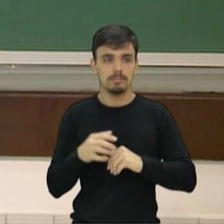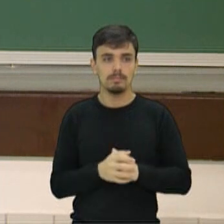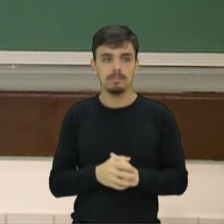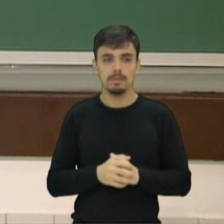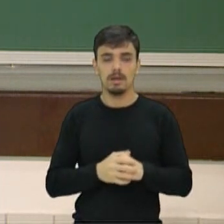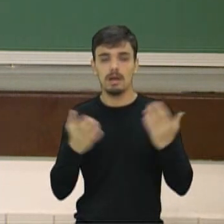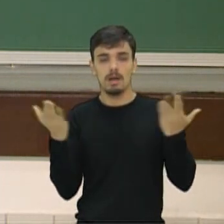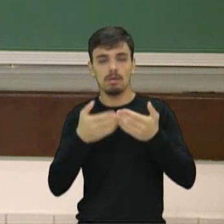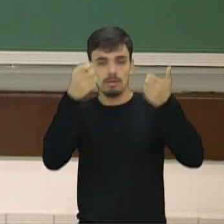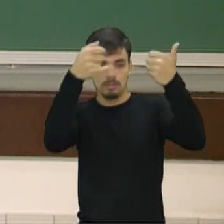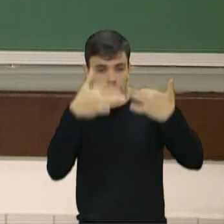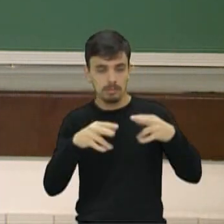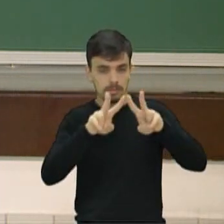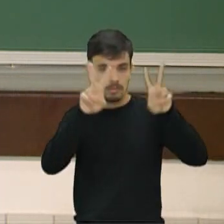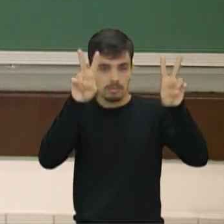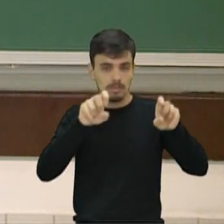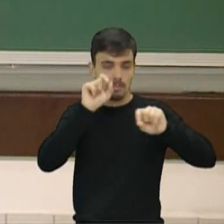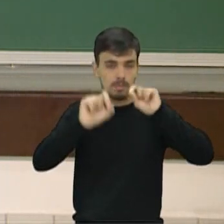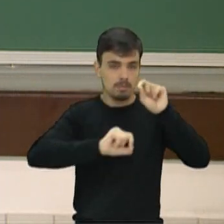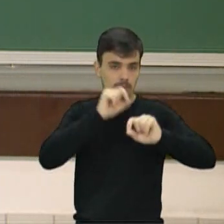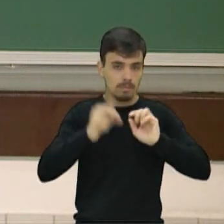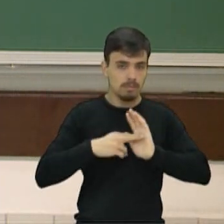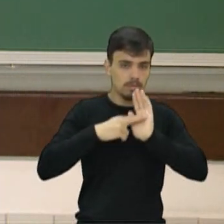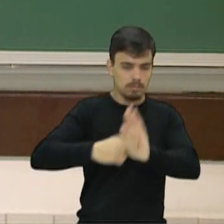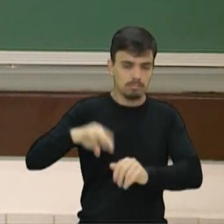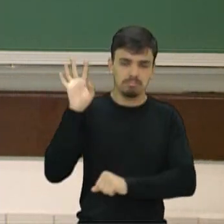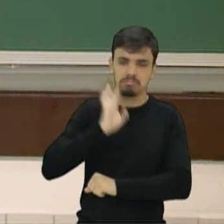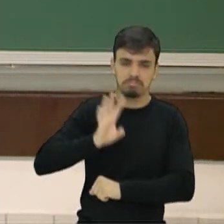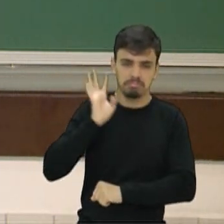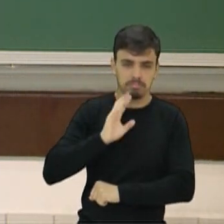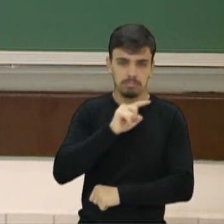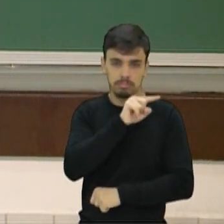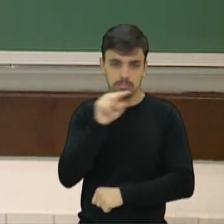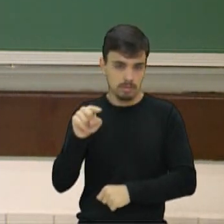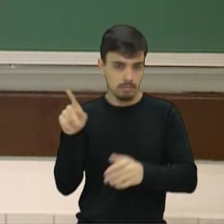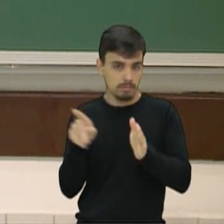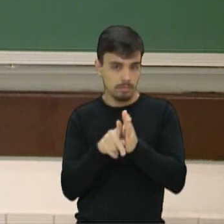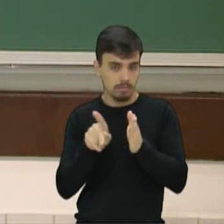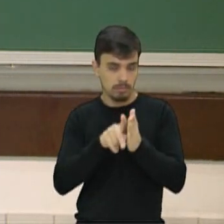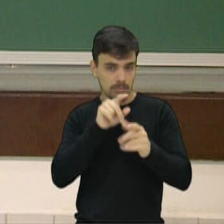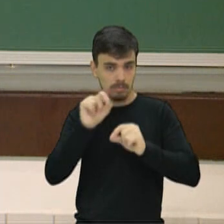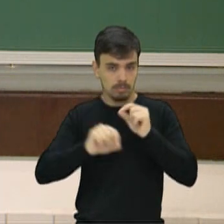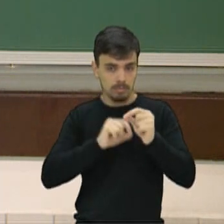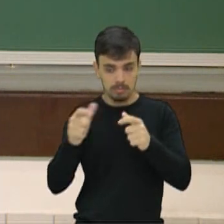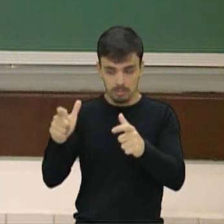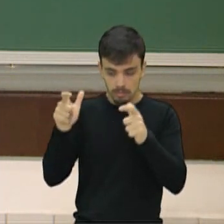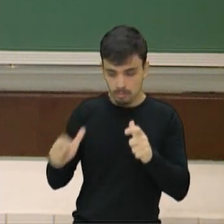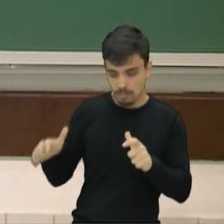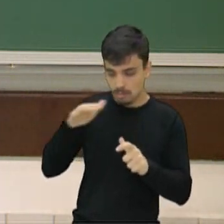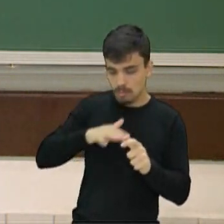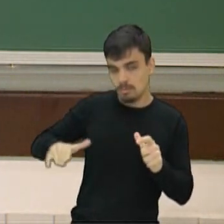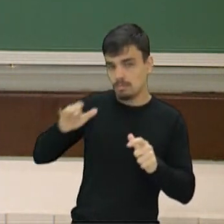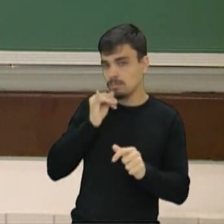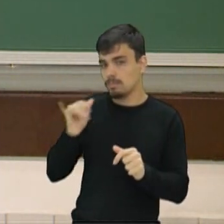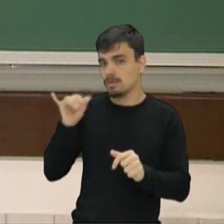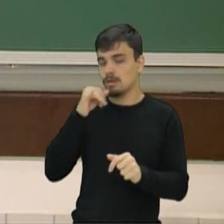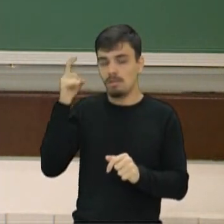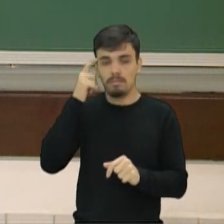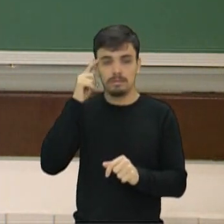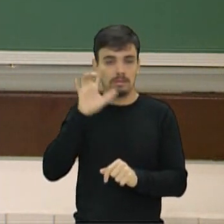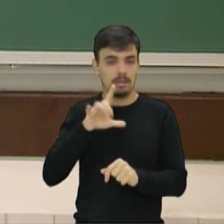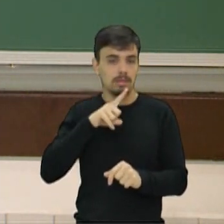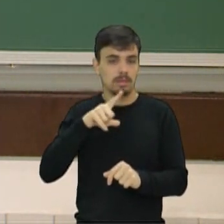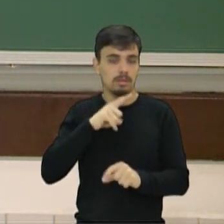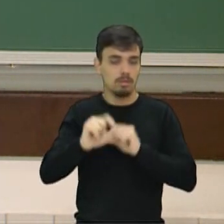vou falar, pessoal, de uma representação muito bacana para o campo elétrico. Pensa assim, eu tenho uma